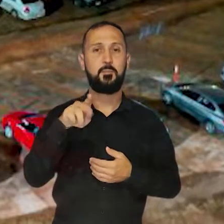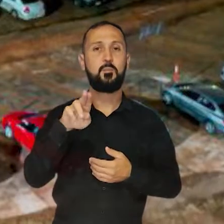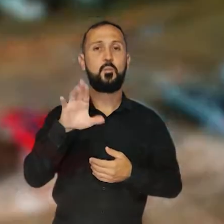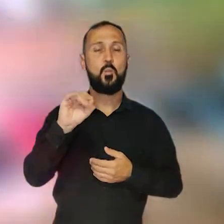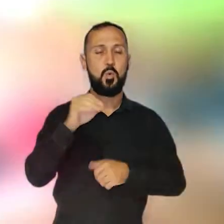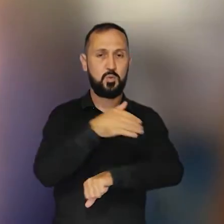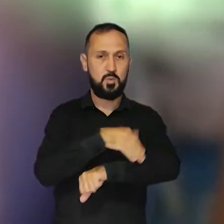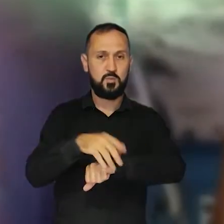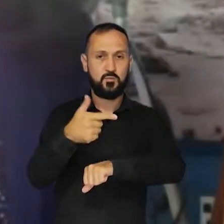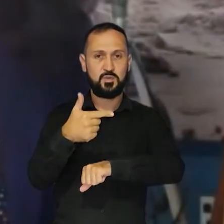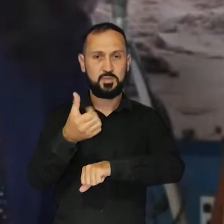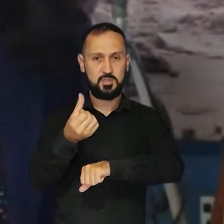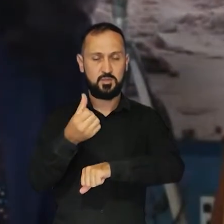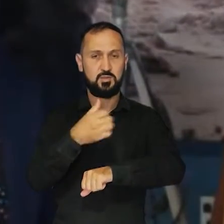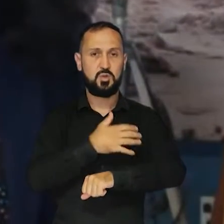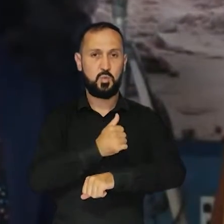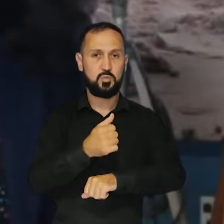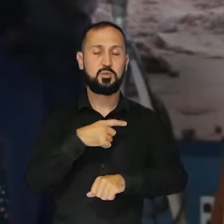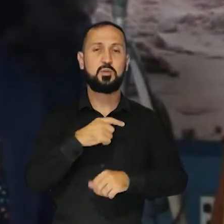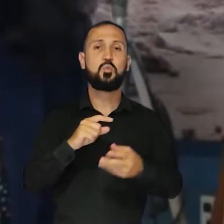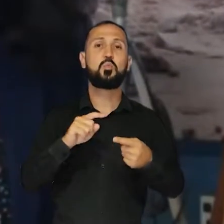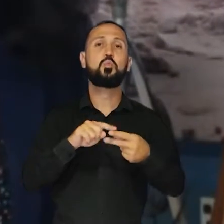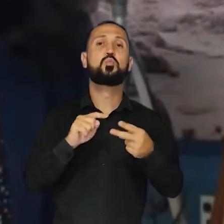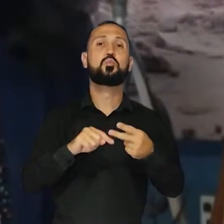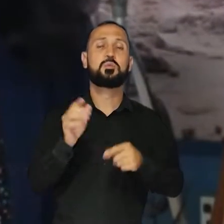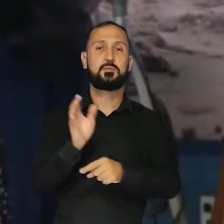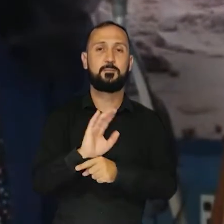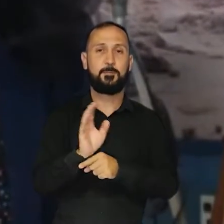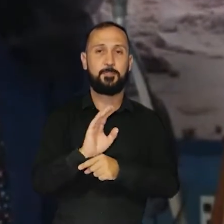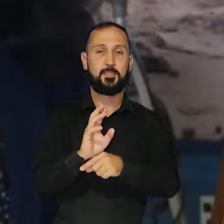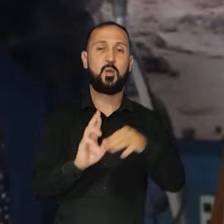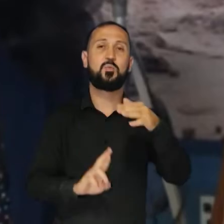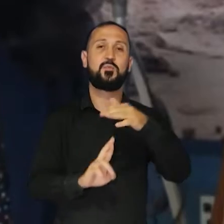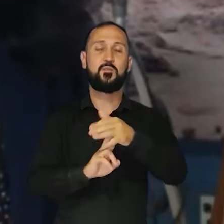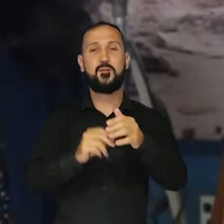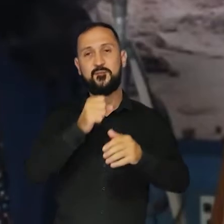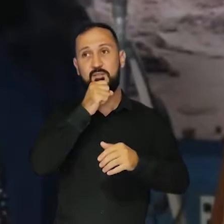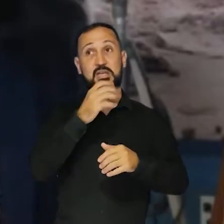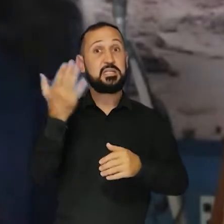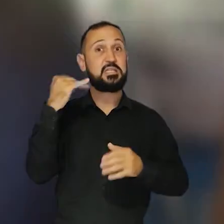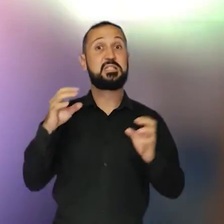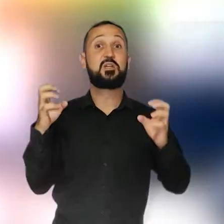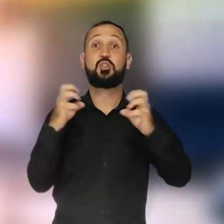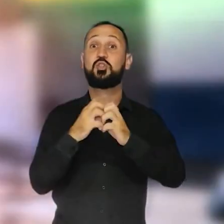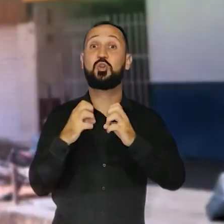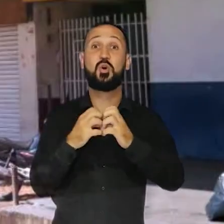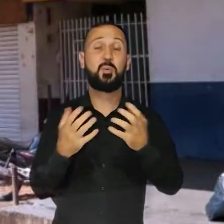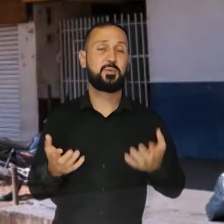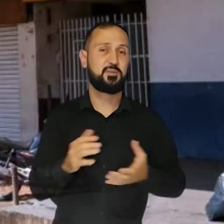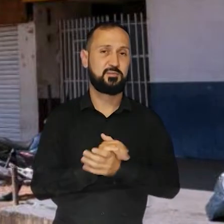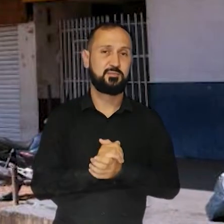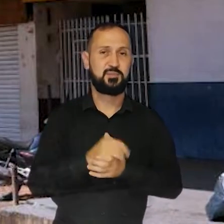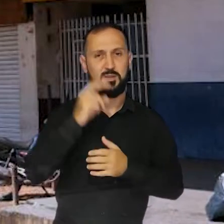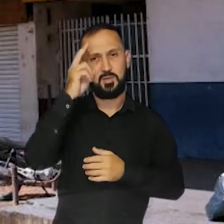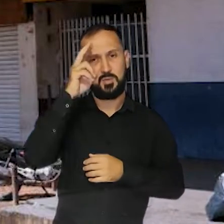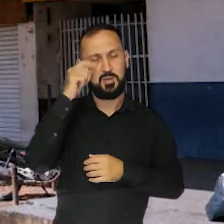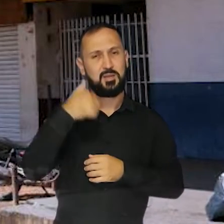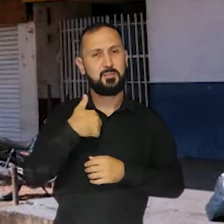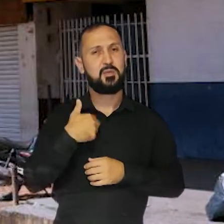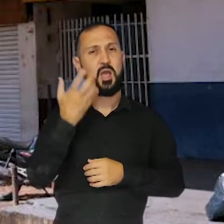ruínas da 26 de agosto, mas também está ali, e a gente tem os dois cinemas da antiga rodoviária, que era o Shopping da Cidade, né?